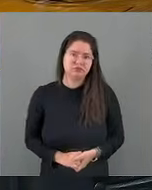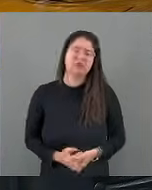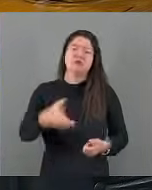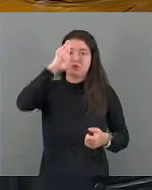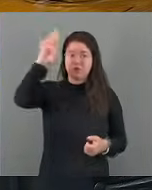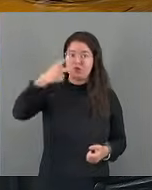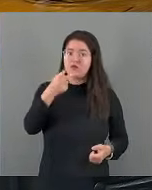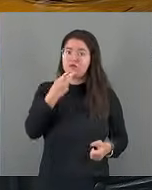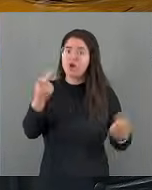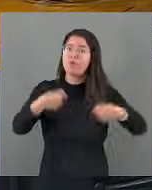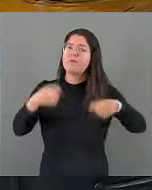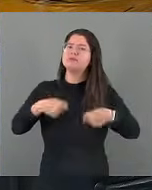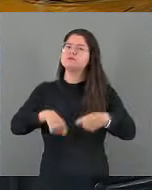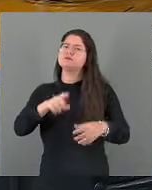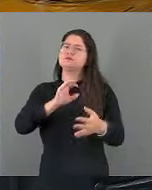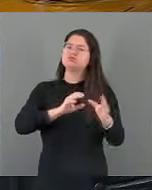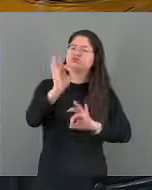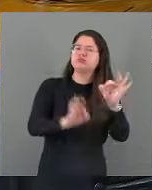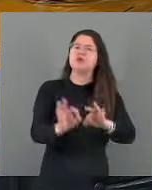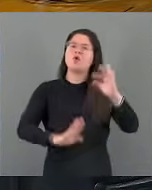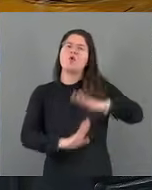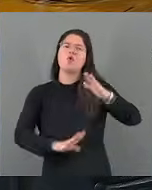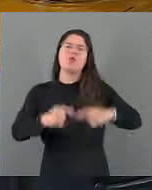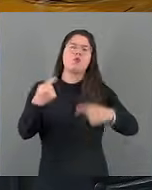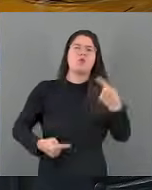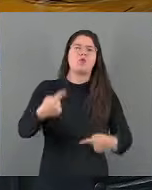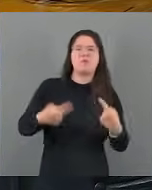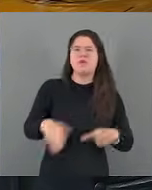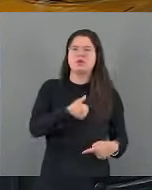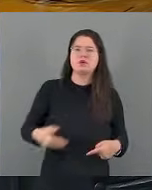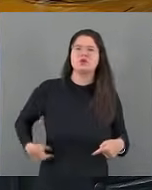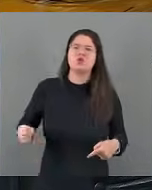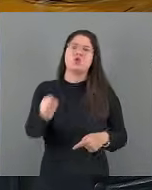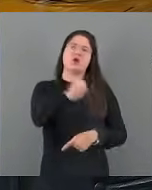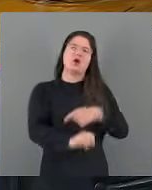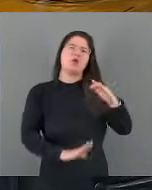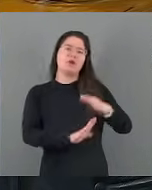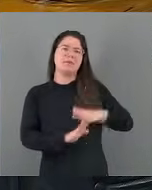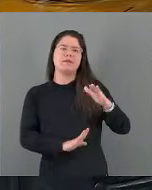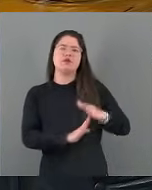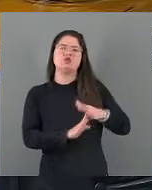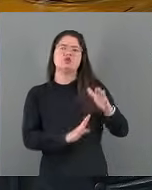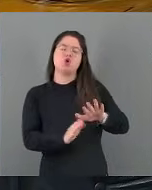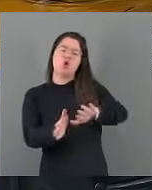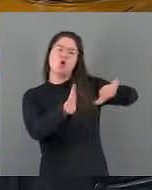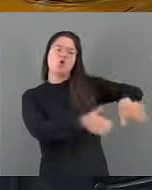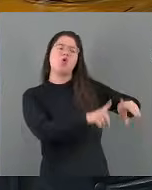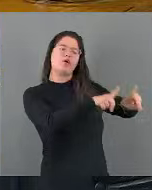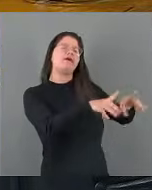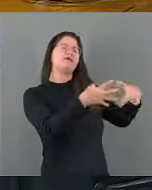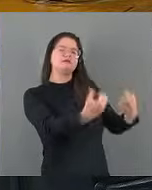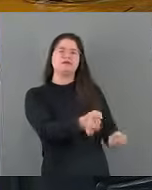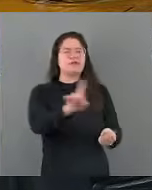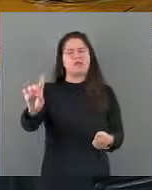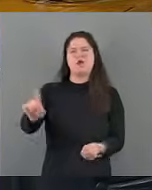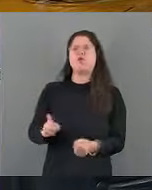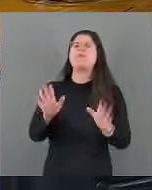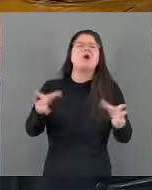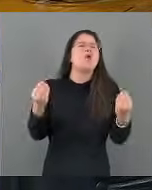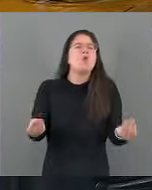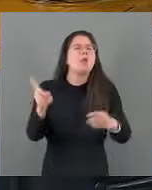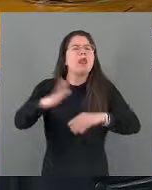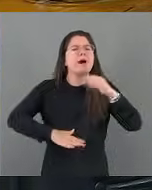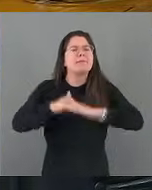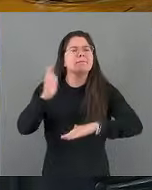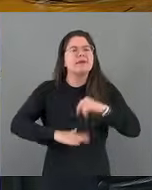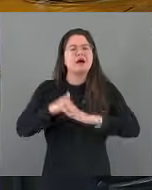falou que tem que estabelecer um limite, que a política, que o Estado tem que chegar a estabelecer um limite. Ó, daqui vocês vão quebrar, aqui não aceita no limite emergencial. Mas como isso é na